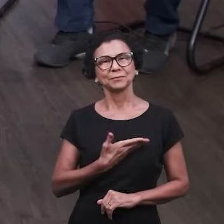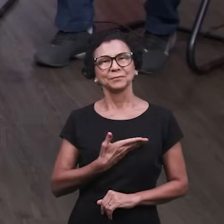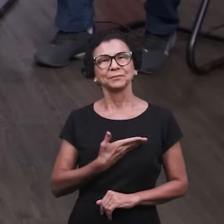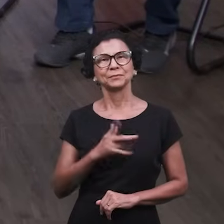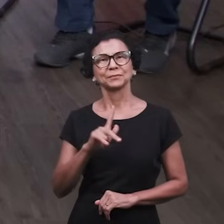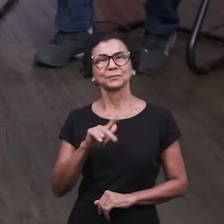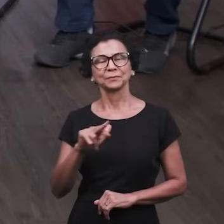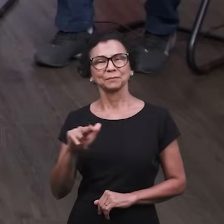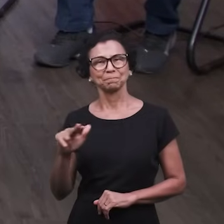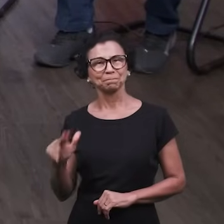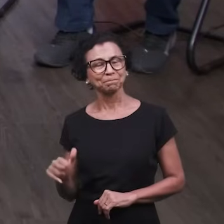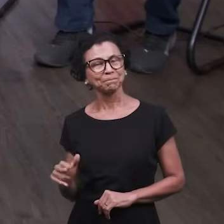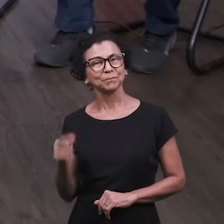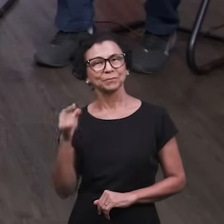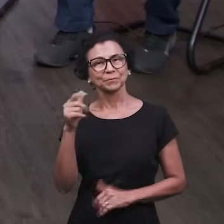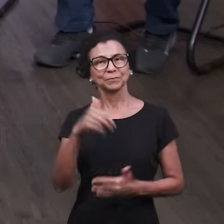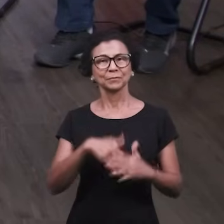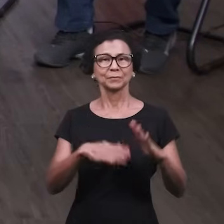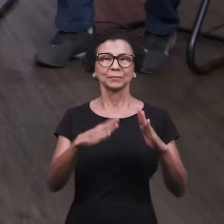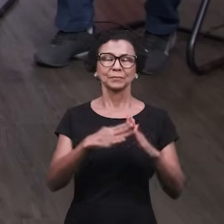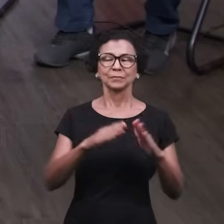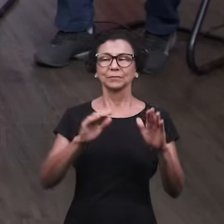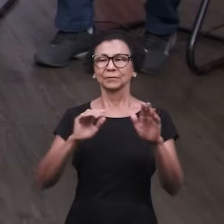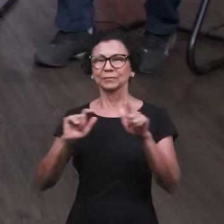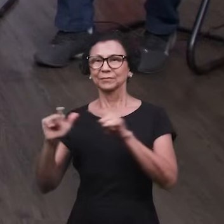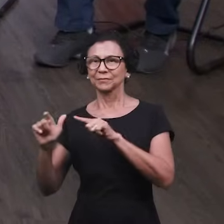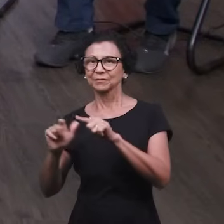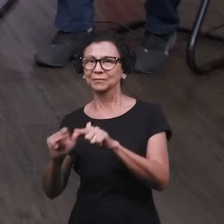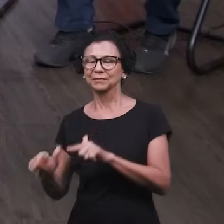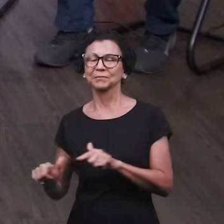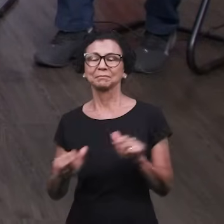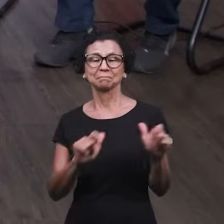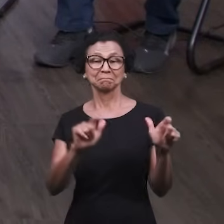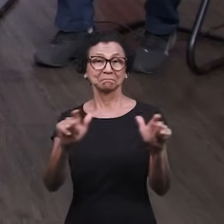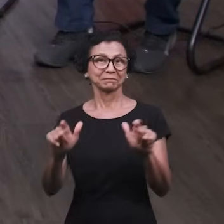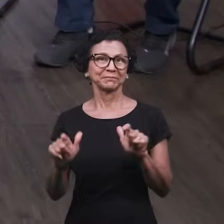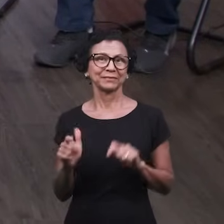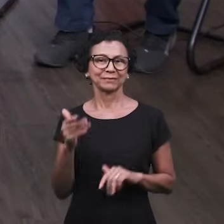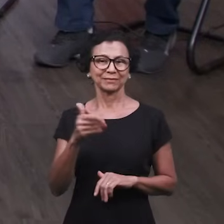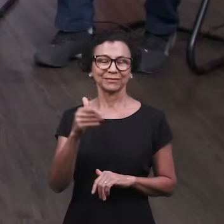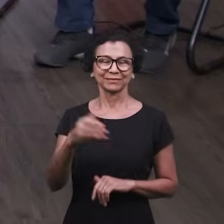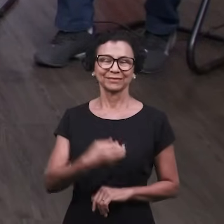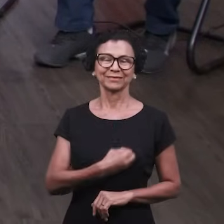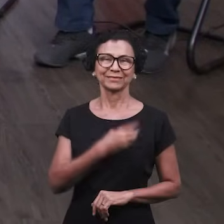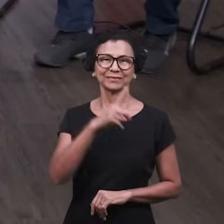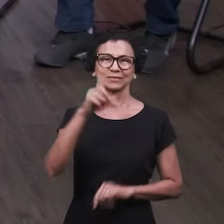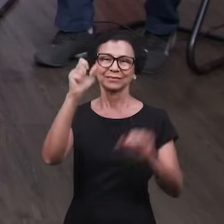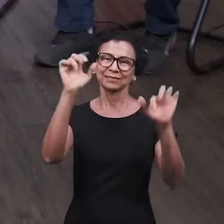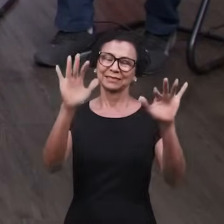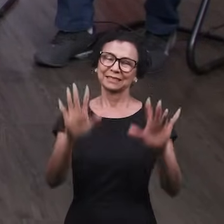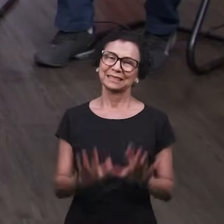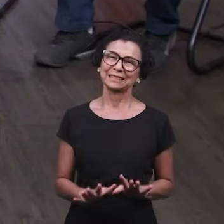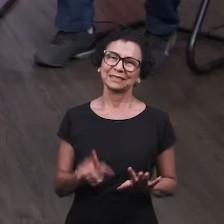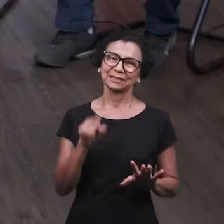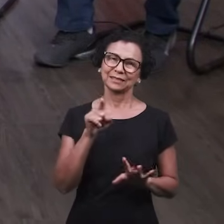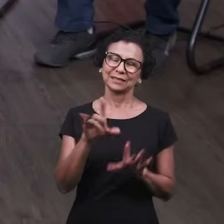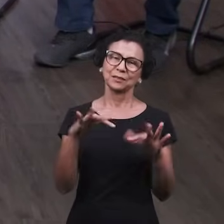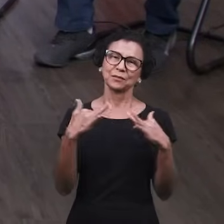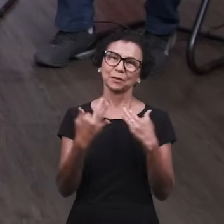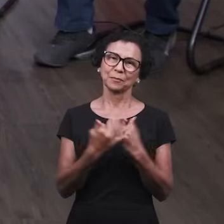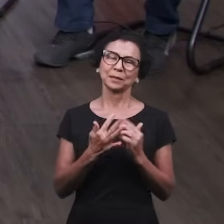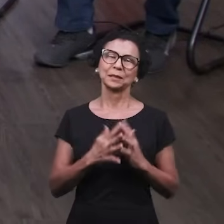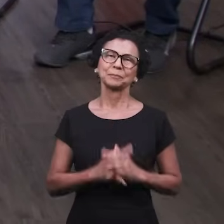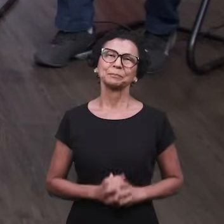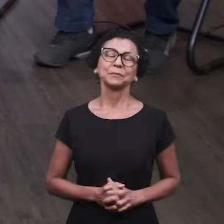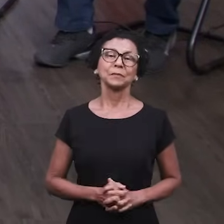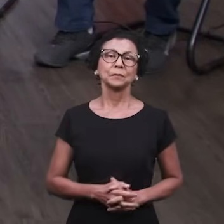queridos, amados, amigos, irmãos, a você que está em casa, você que está no seu trabalho, onde você estiver, que a boa mão do Senhor esteja sobre você, sobre a